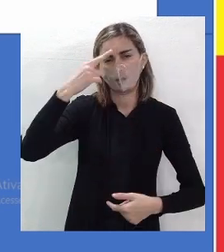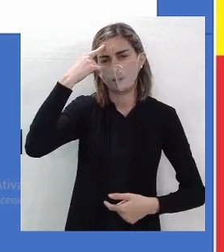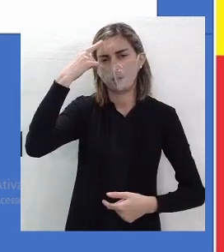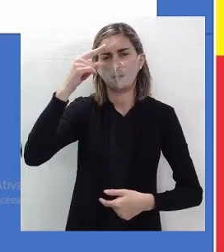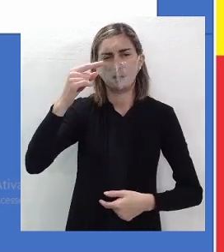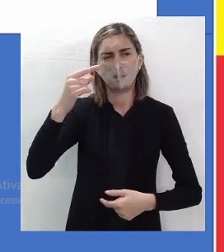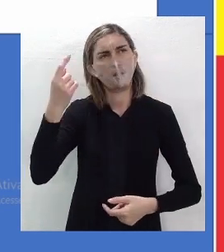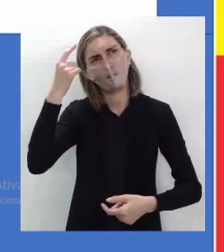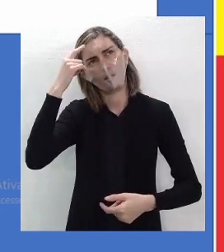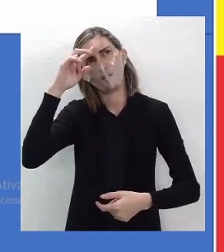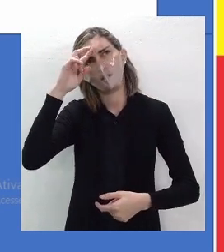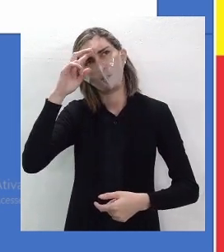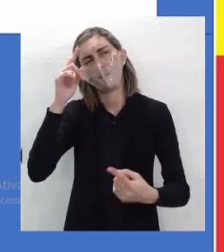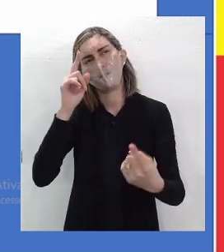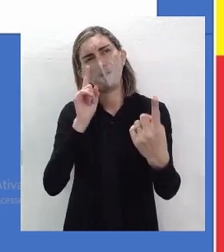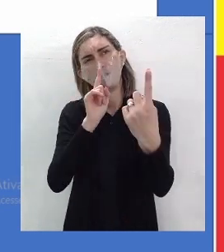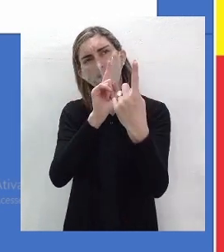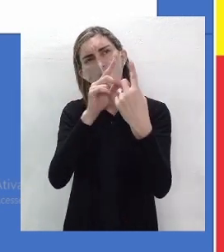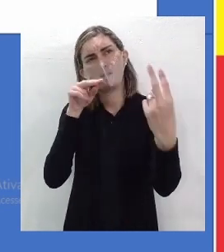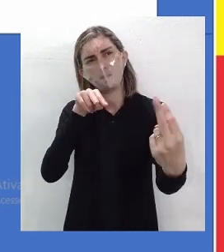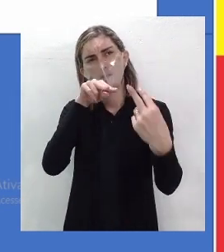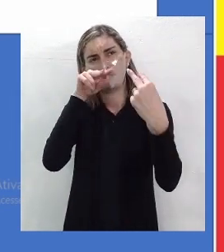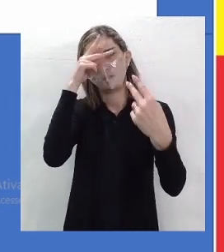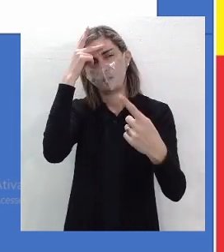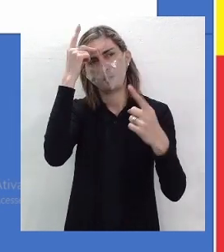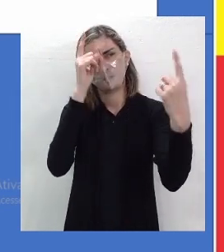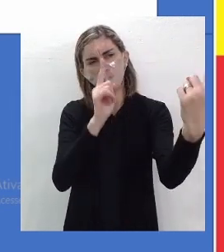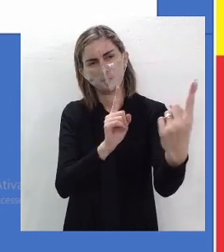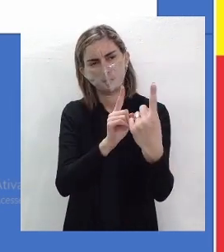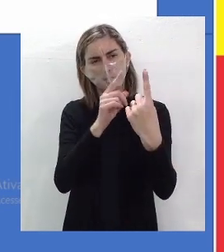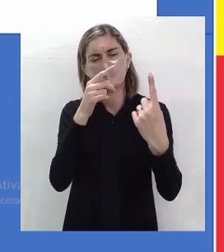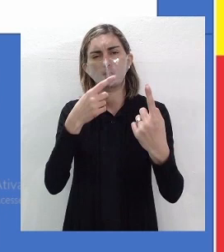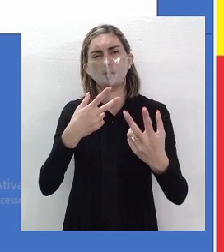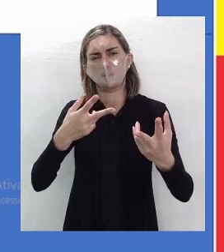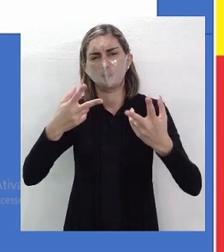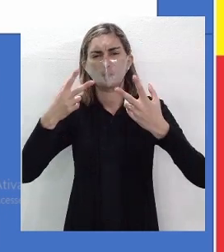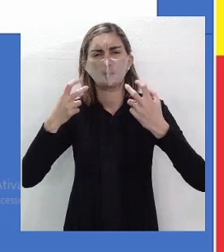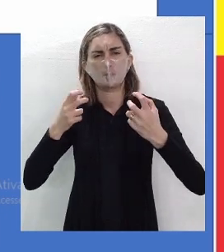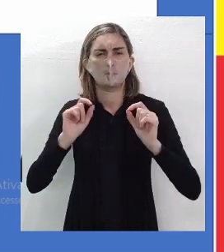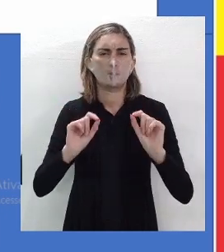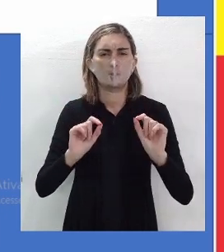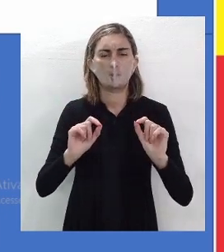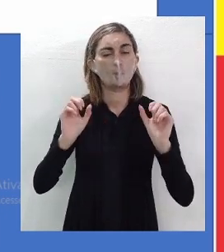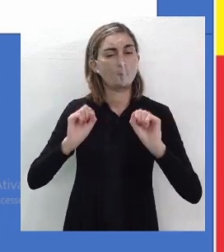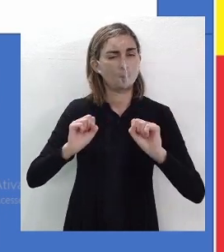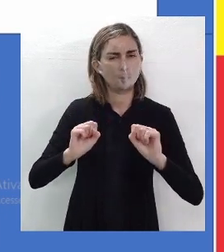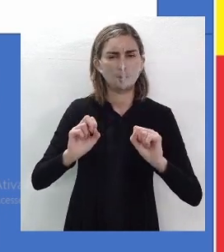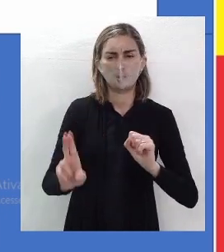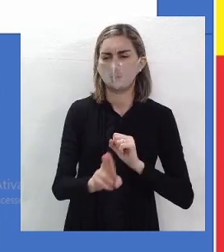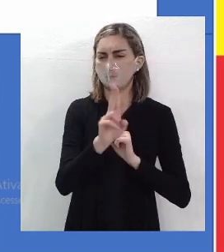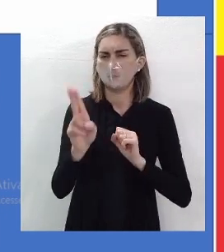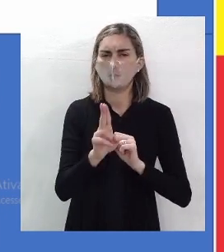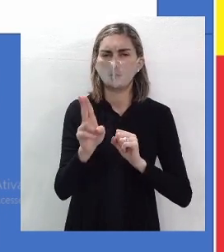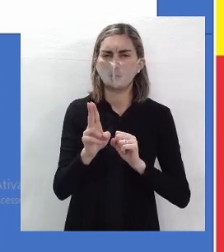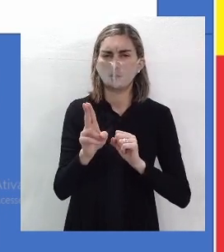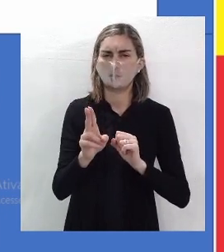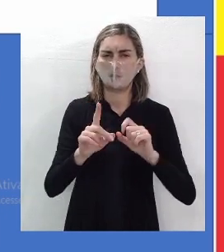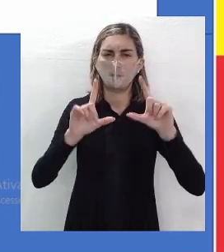ideia de rever a pessoa, faz que a gente perceba que isso daí pode muito bem ser usado como